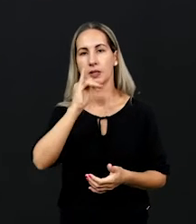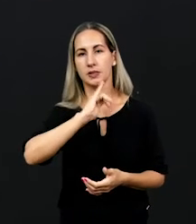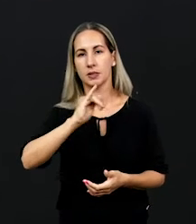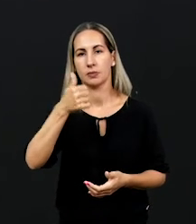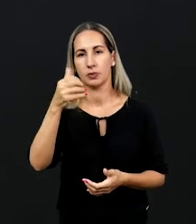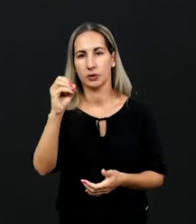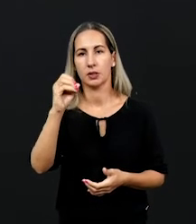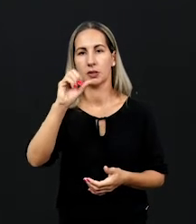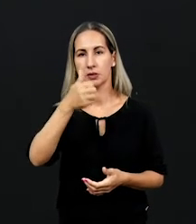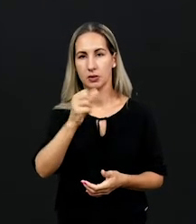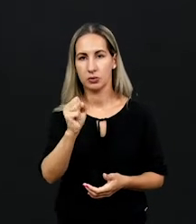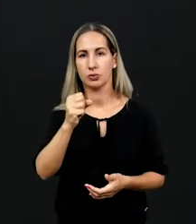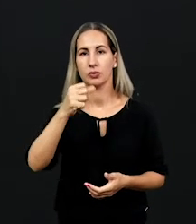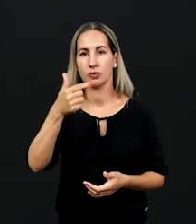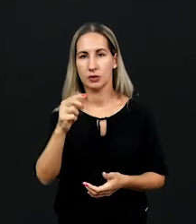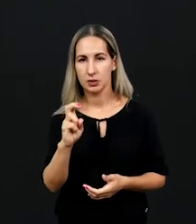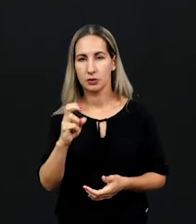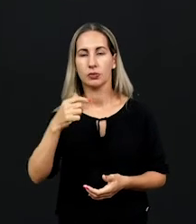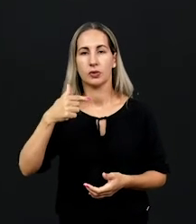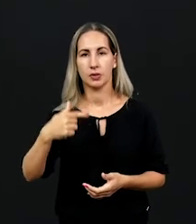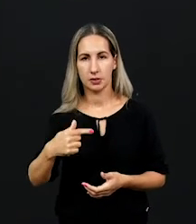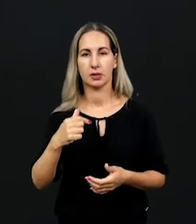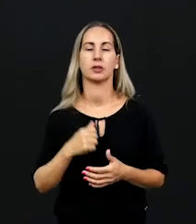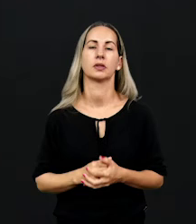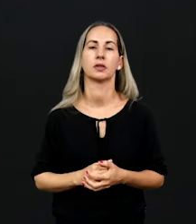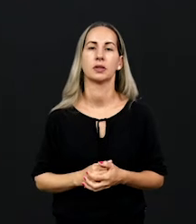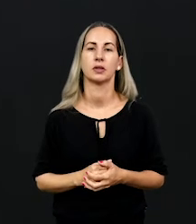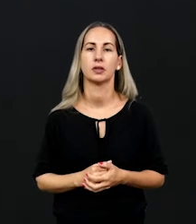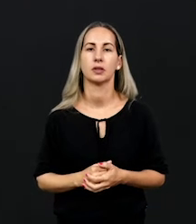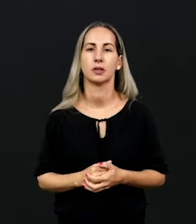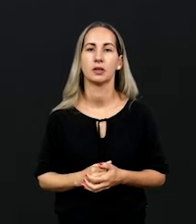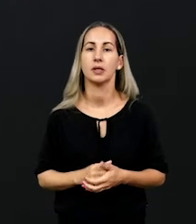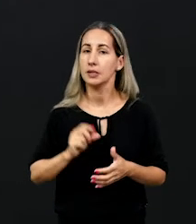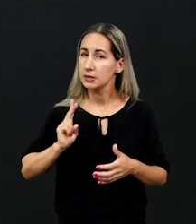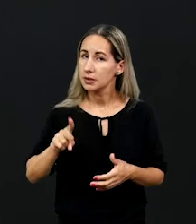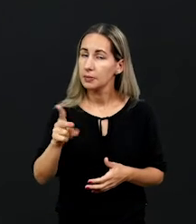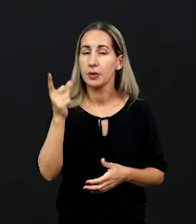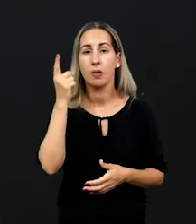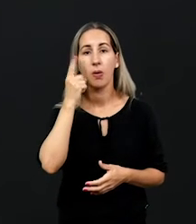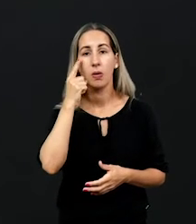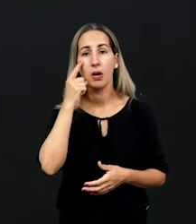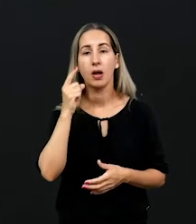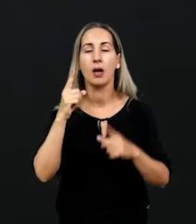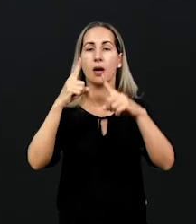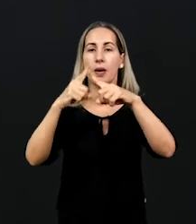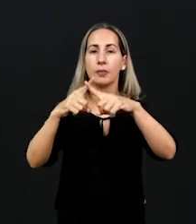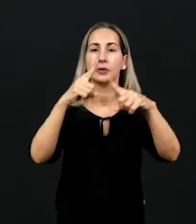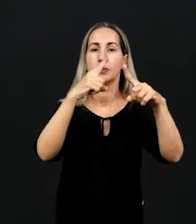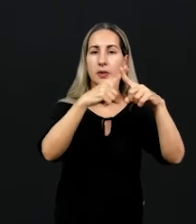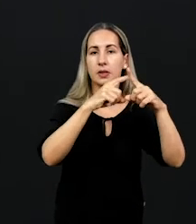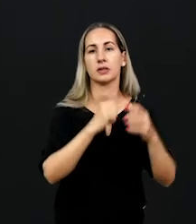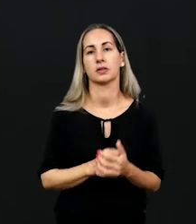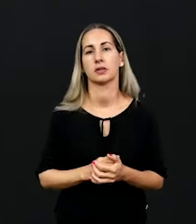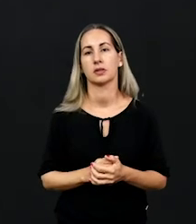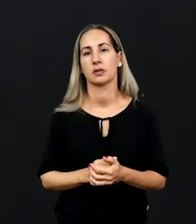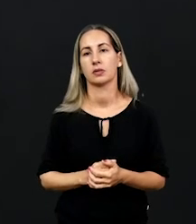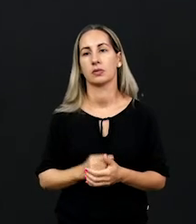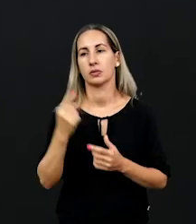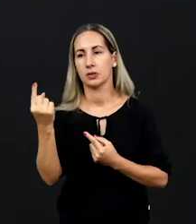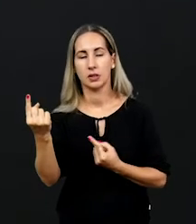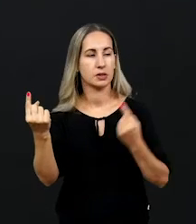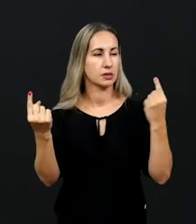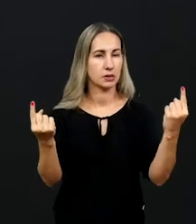coloquei o 10, 18, 25 e o 7. Além disso, sempre verifique a multiplicação dos seus